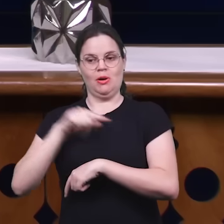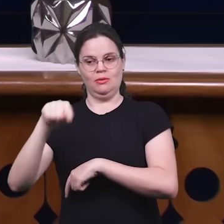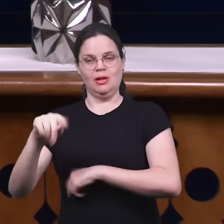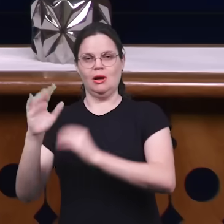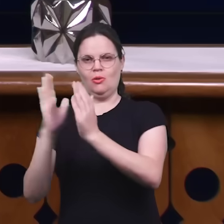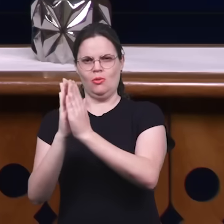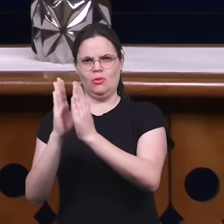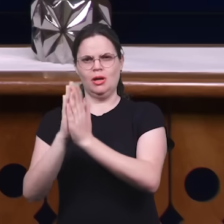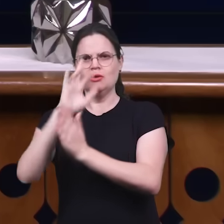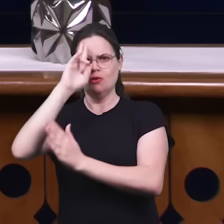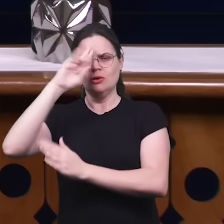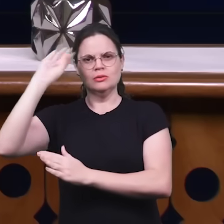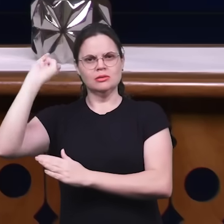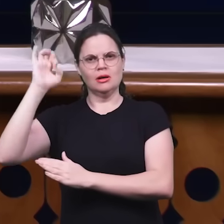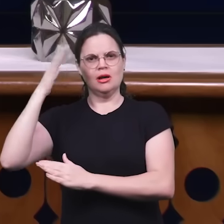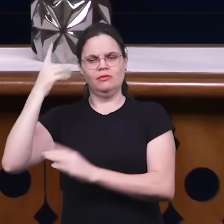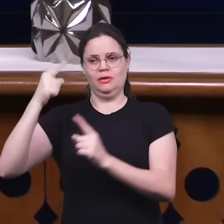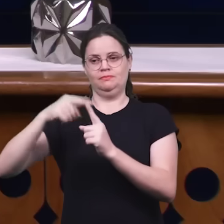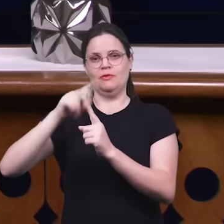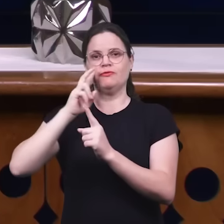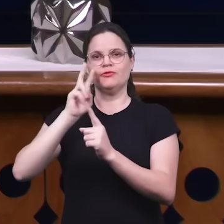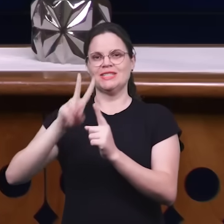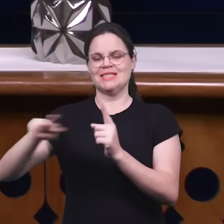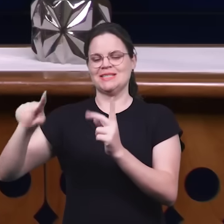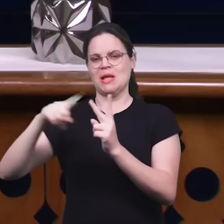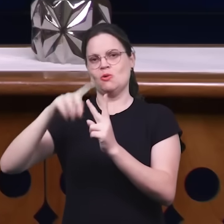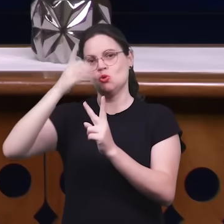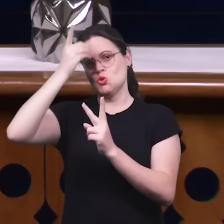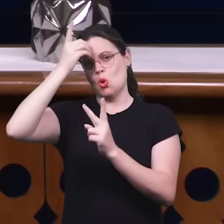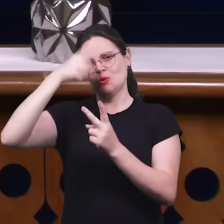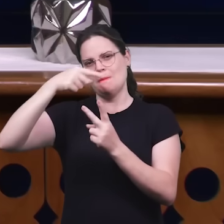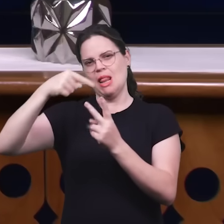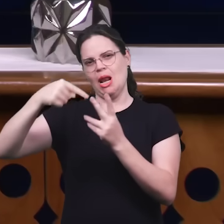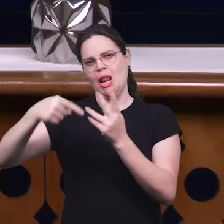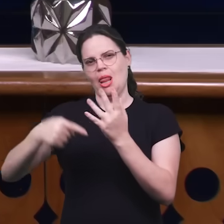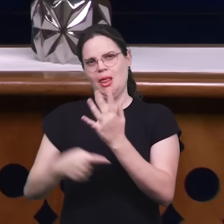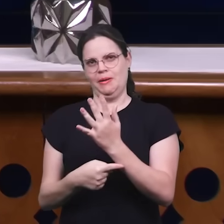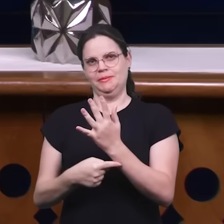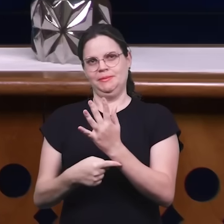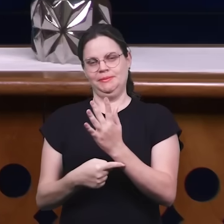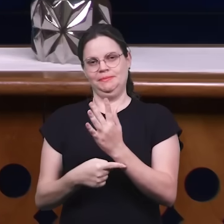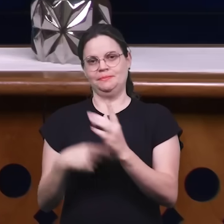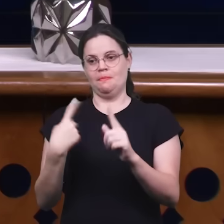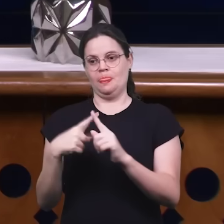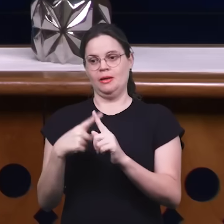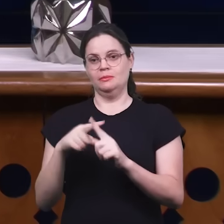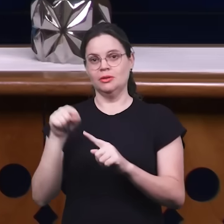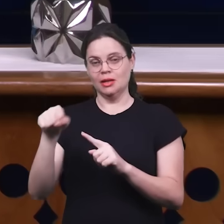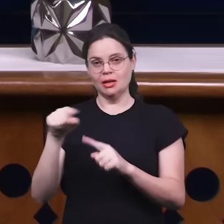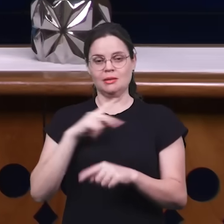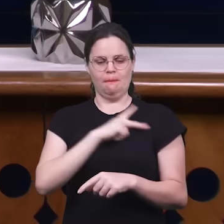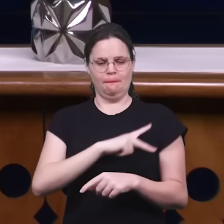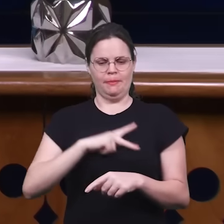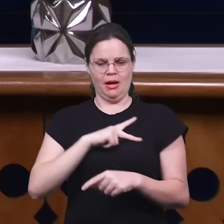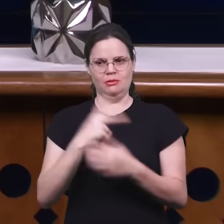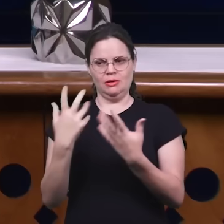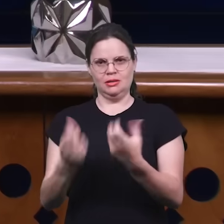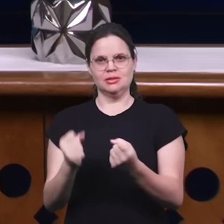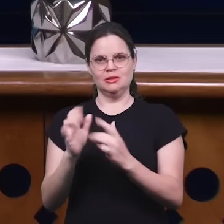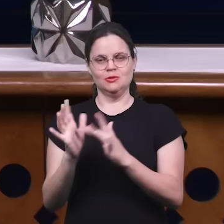em visão, em dons espirituais, porque a conversão de Saulo agora era